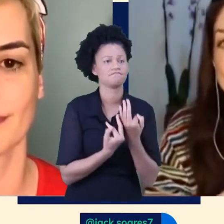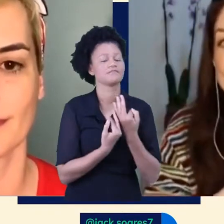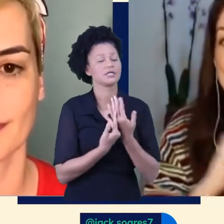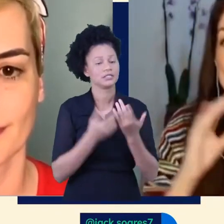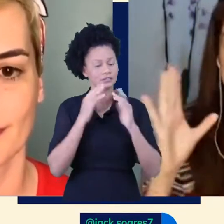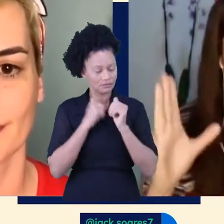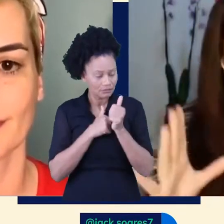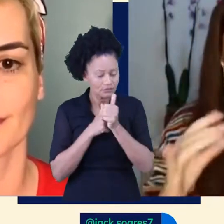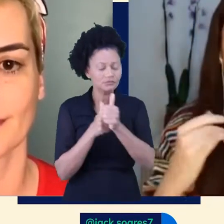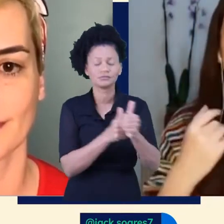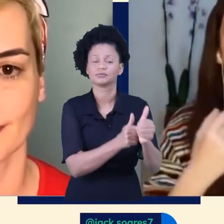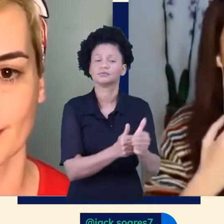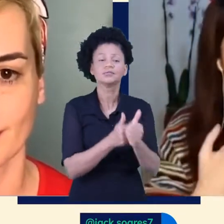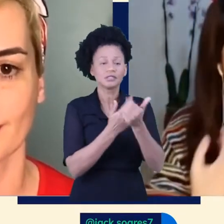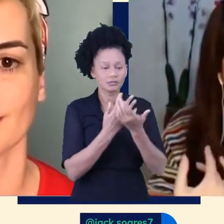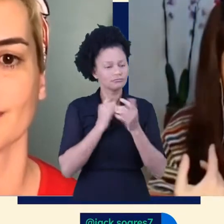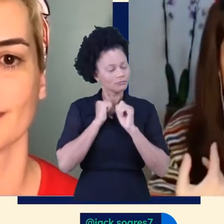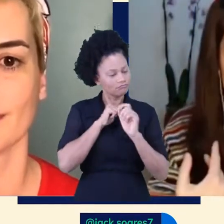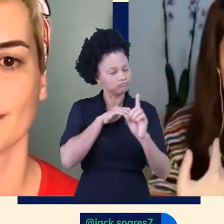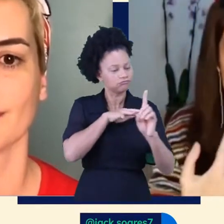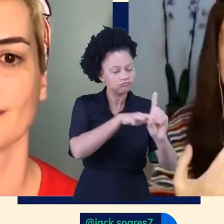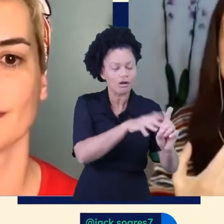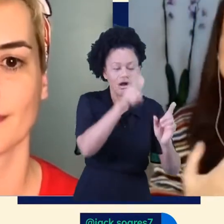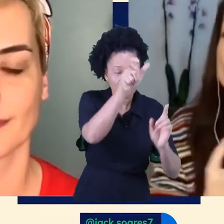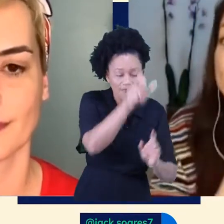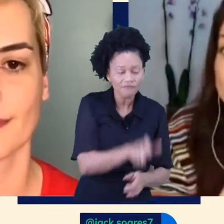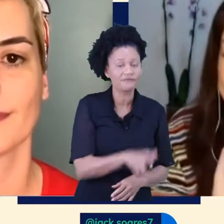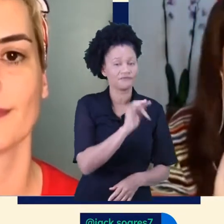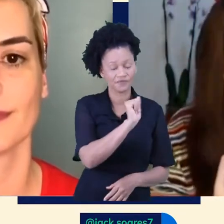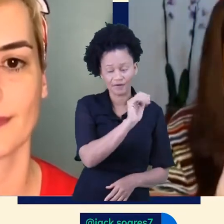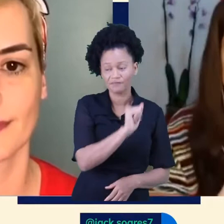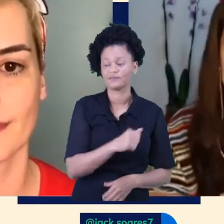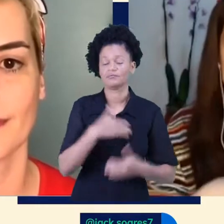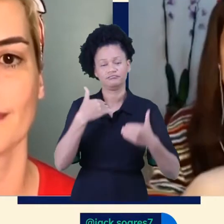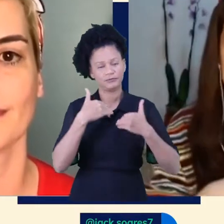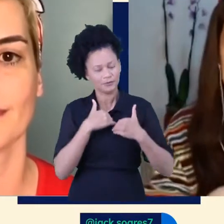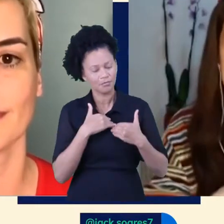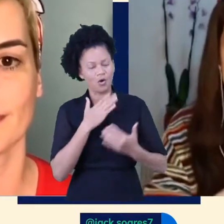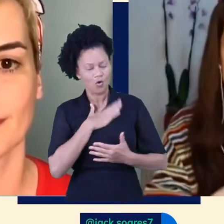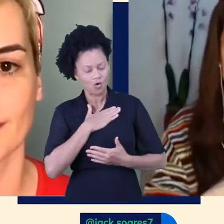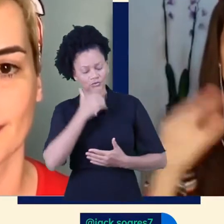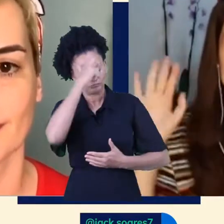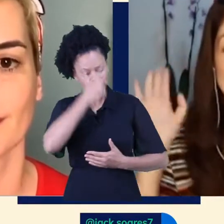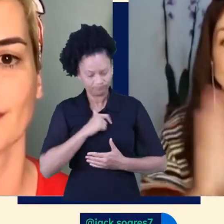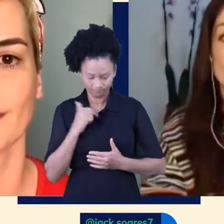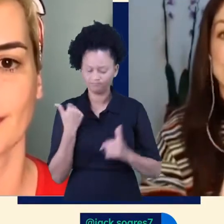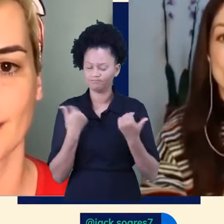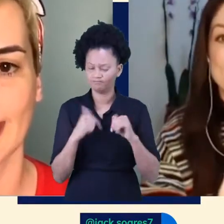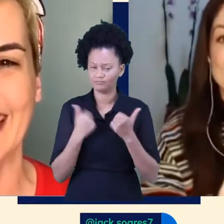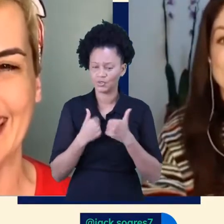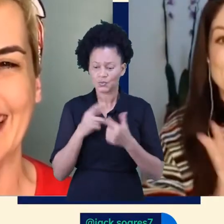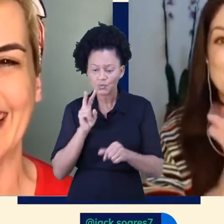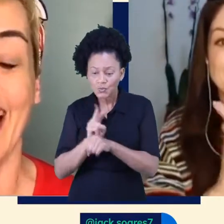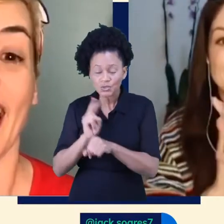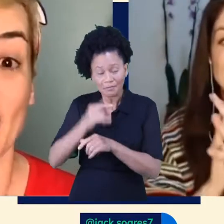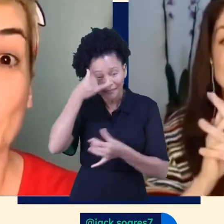trabalho, que estão comprometidas com saúde da criança, com proteção contra a violência sexual. Então, simbora, vamos continuar aqui, né?